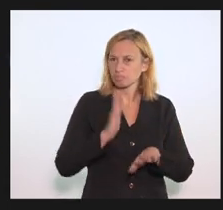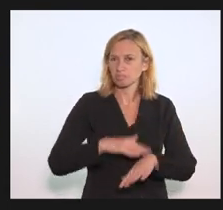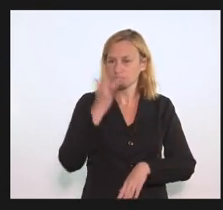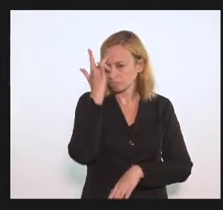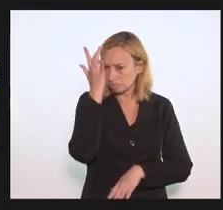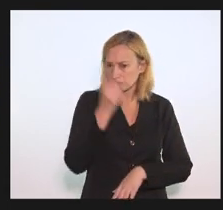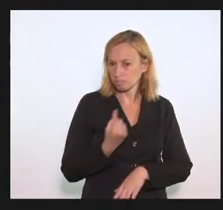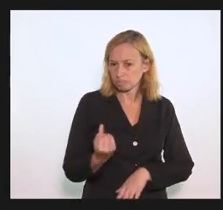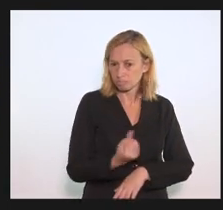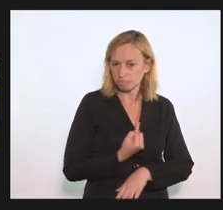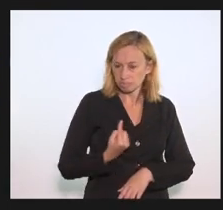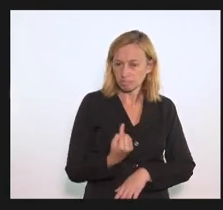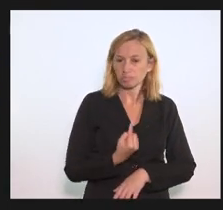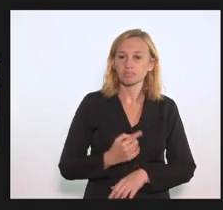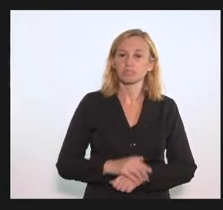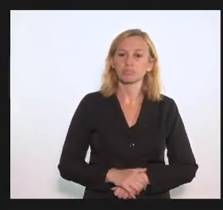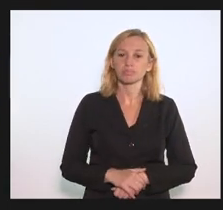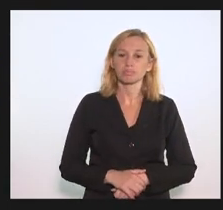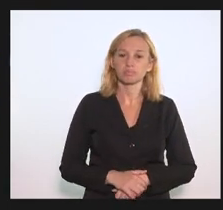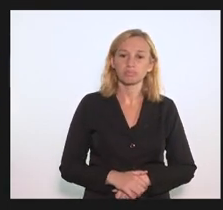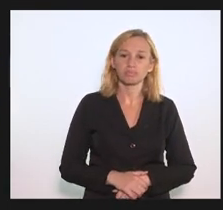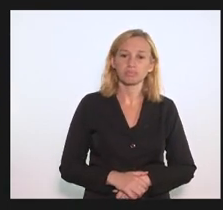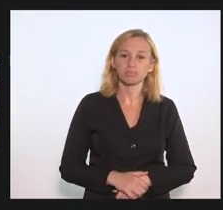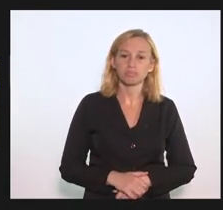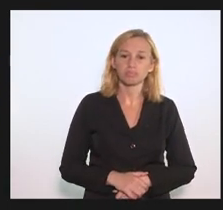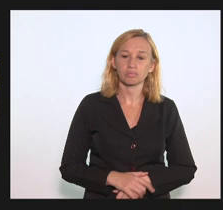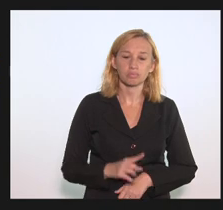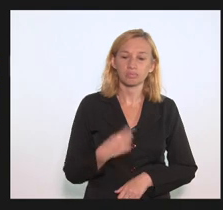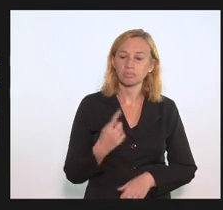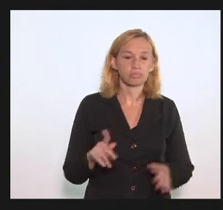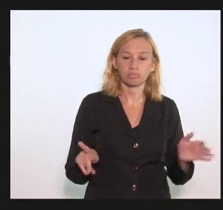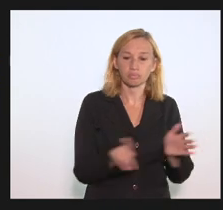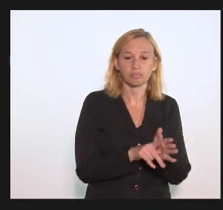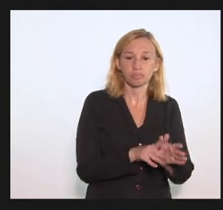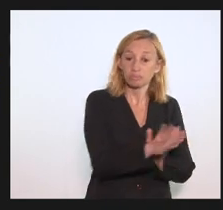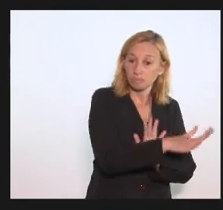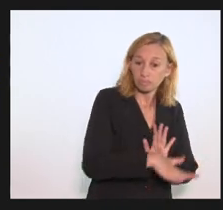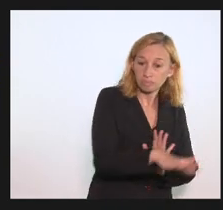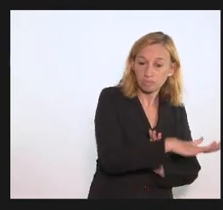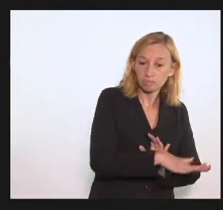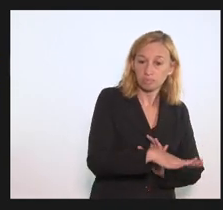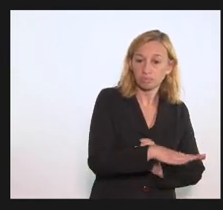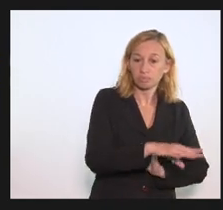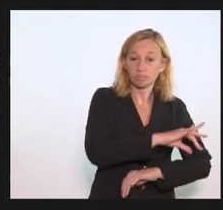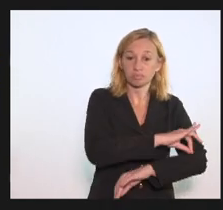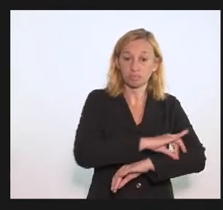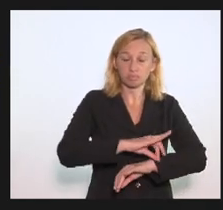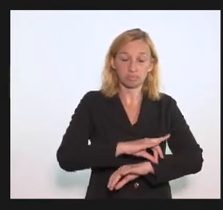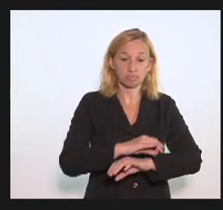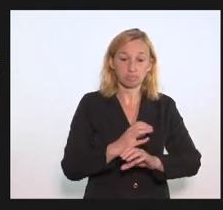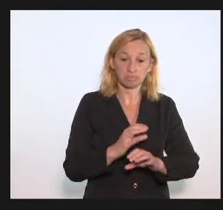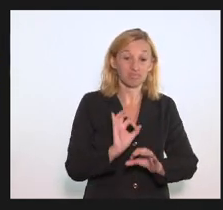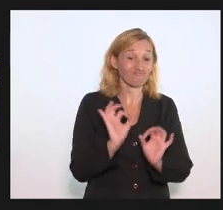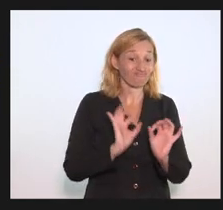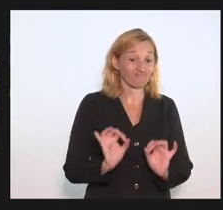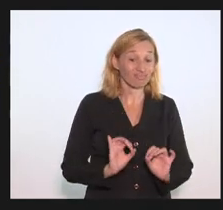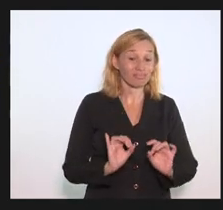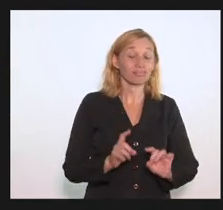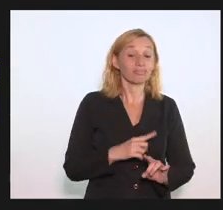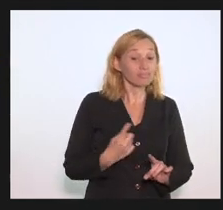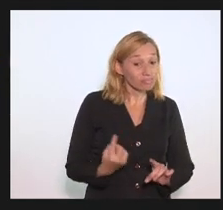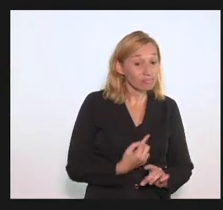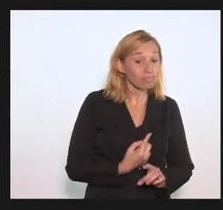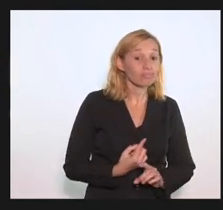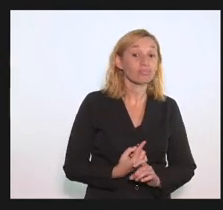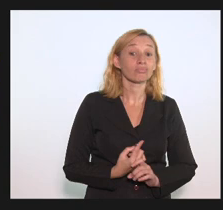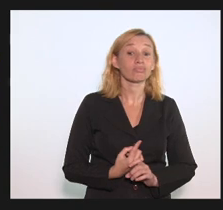para nós, né, que não somos da área, não somos engenheiros, né, para que a gente